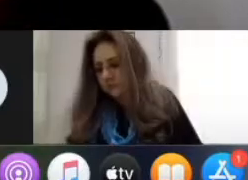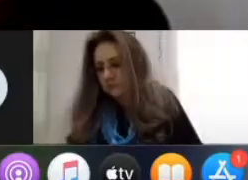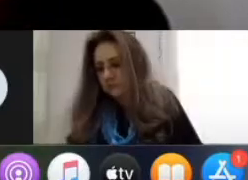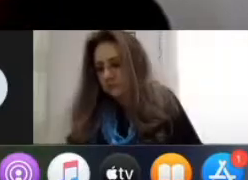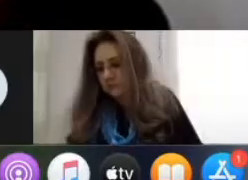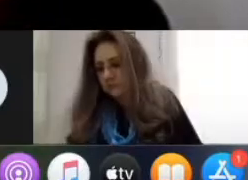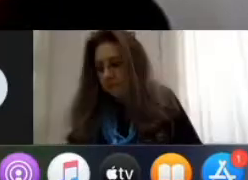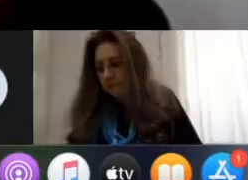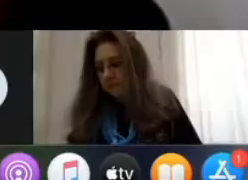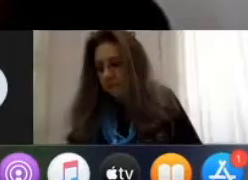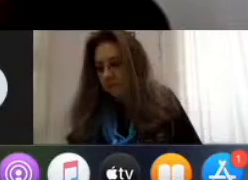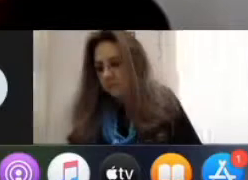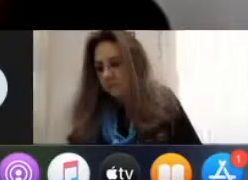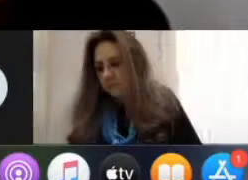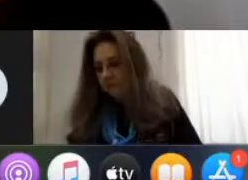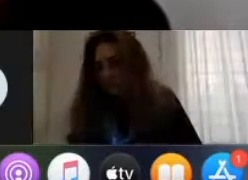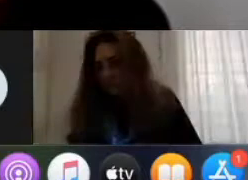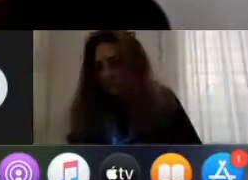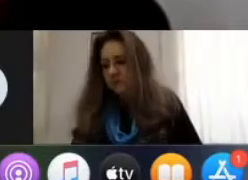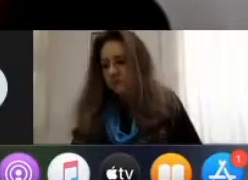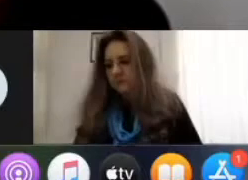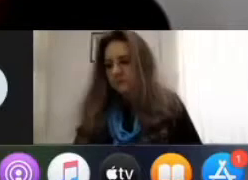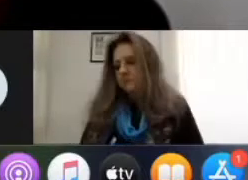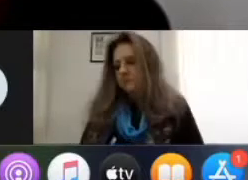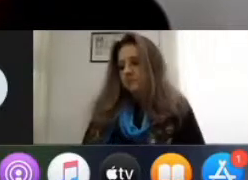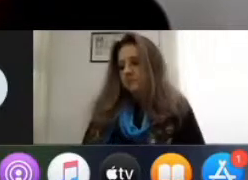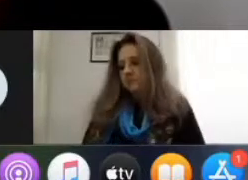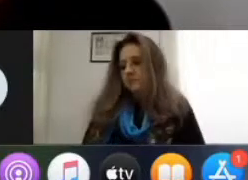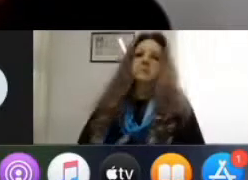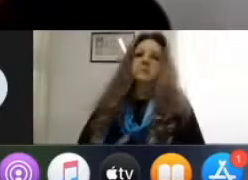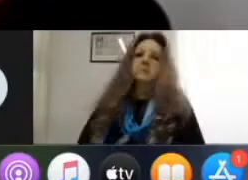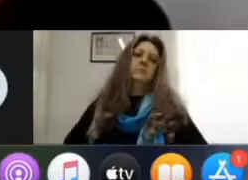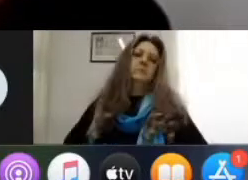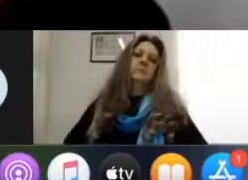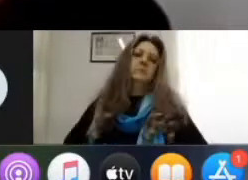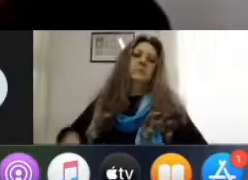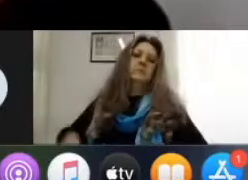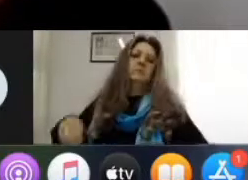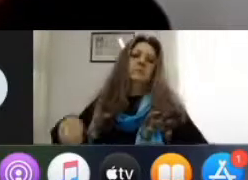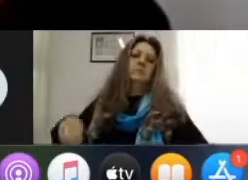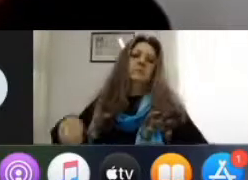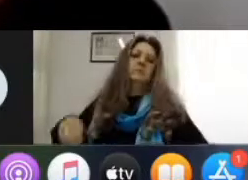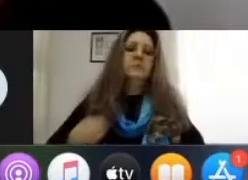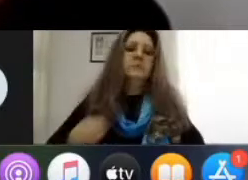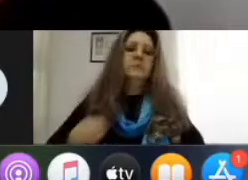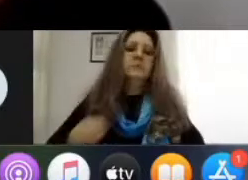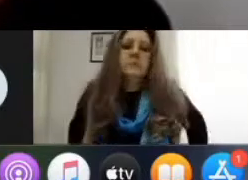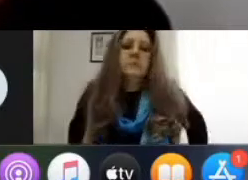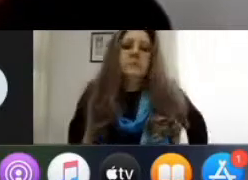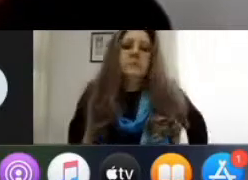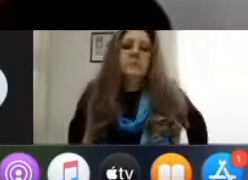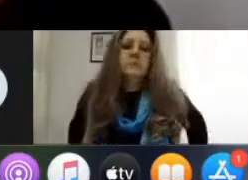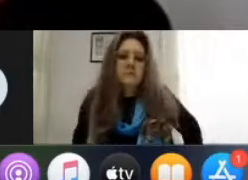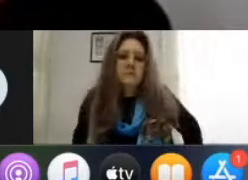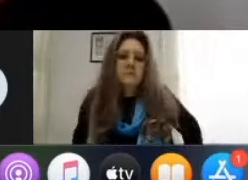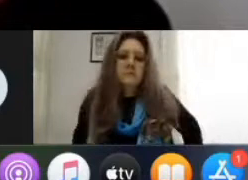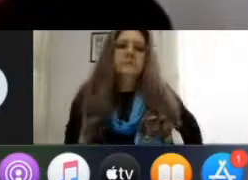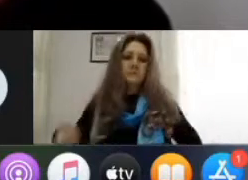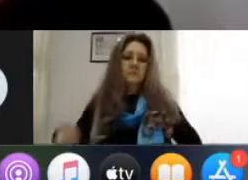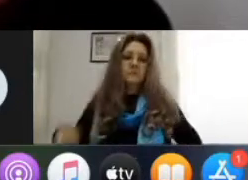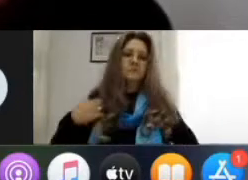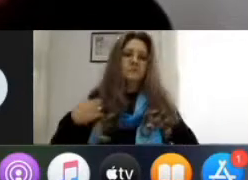num contexto de inteligência coletiva e de small data significa aprender, formar tudo o que nós sabemos. Transmitir